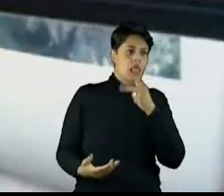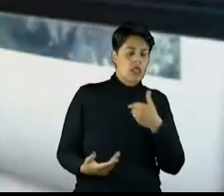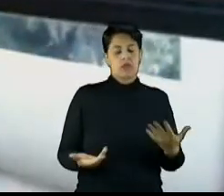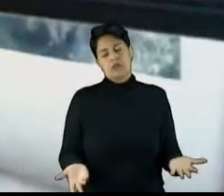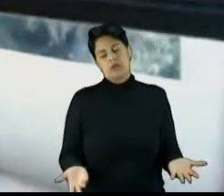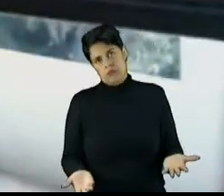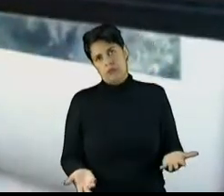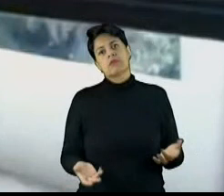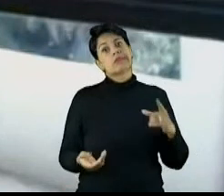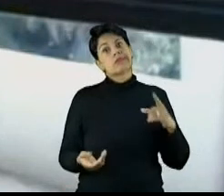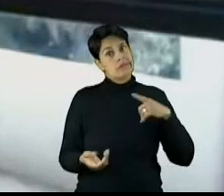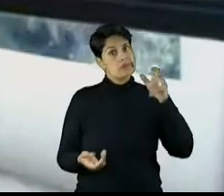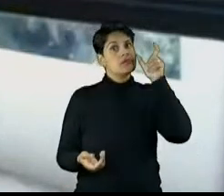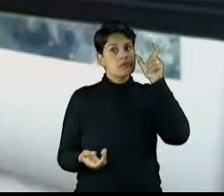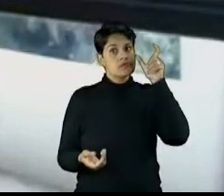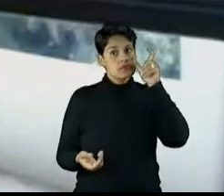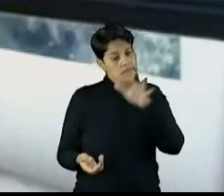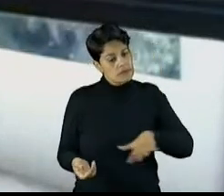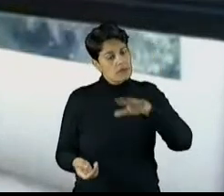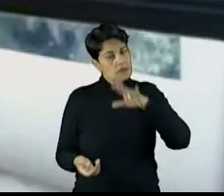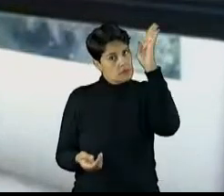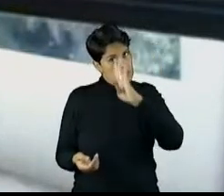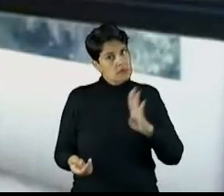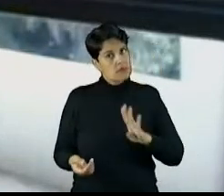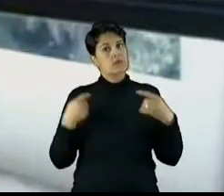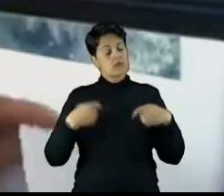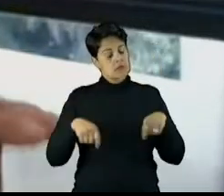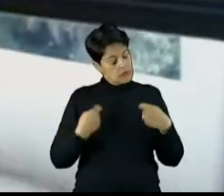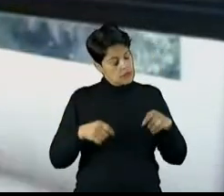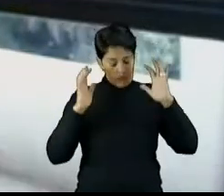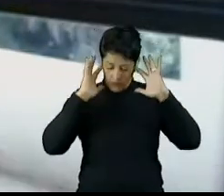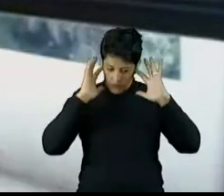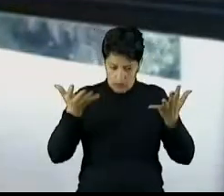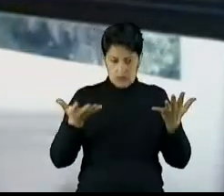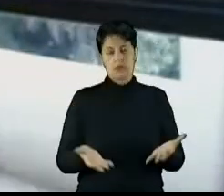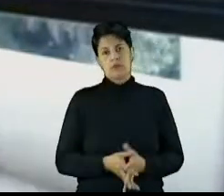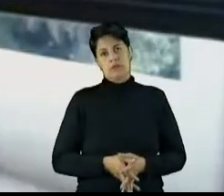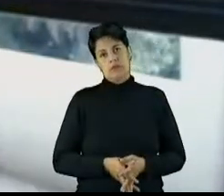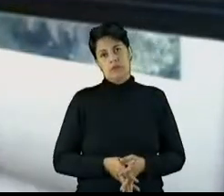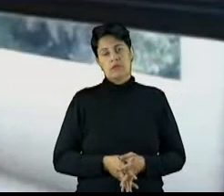TC 045-260-2026, relatado pelo ministro Benjamin Zinler. Trata-se de representação autuada